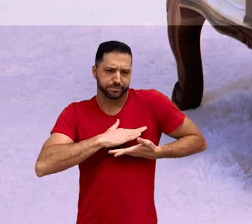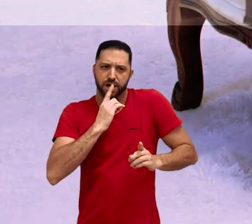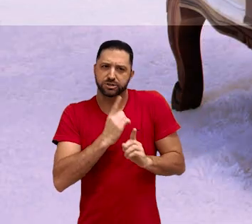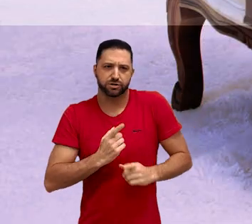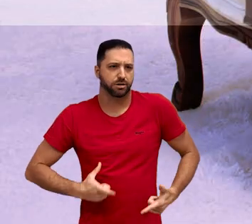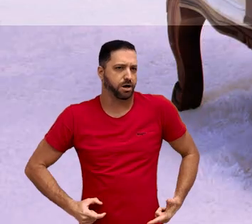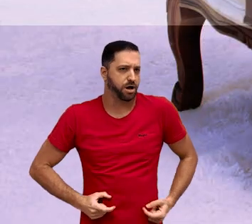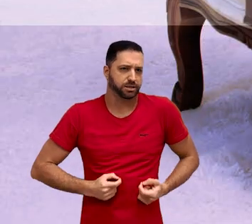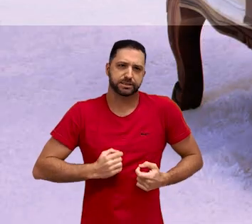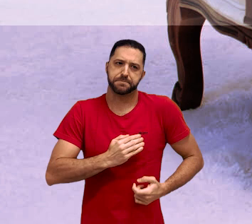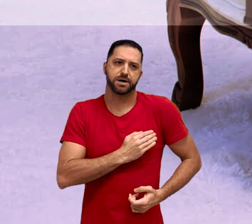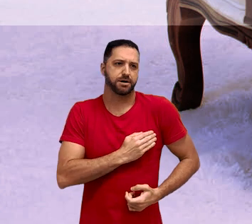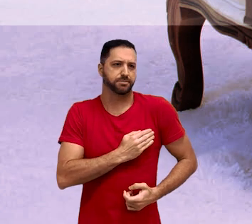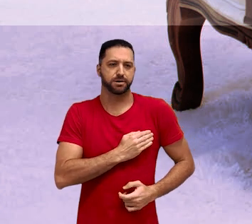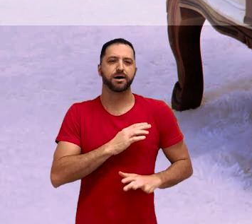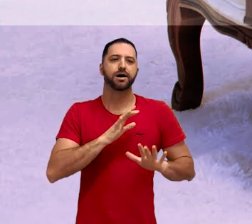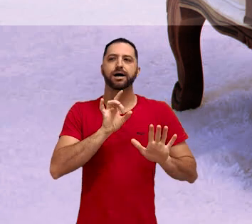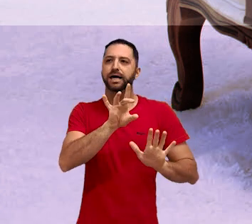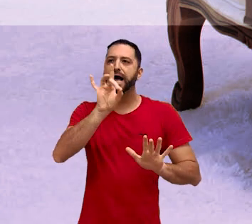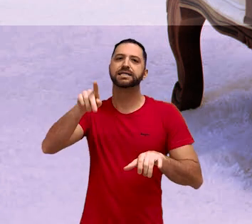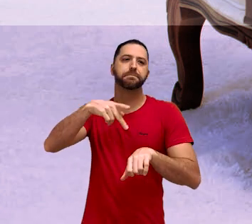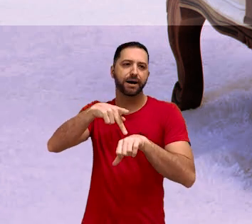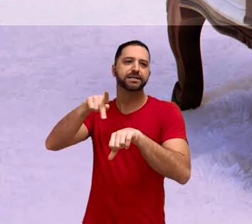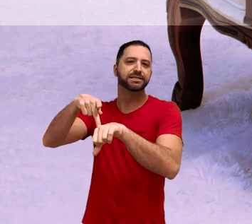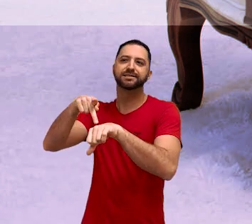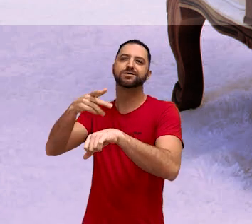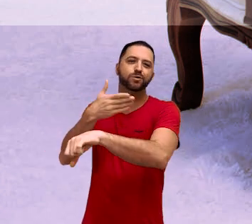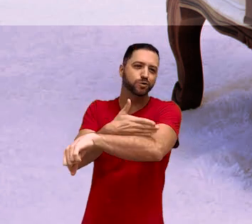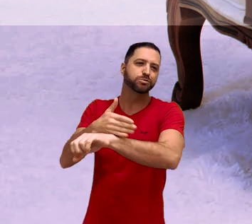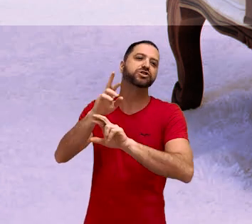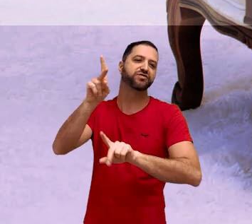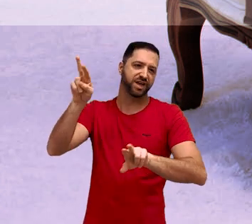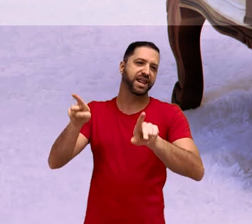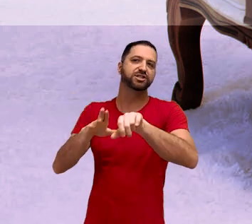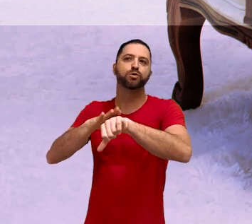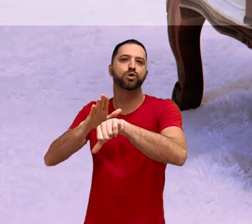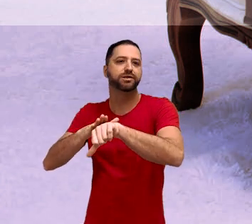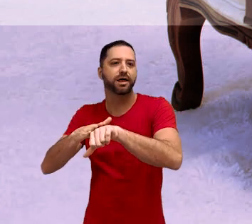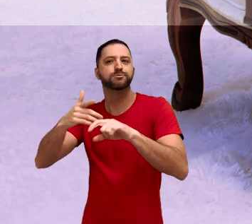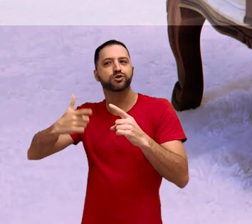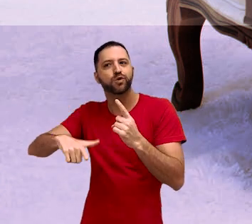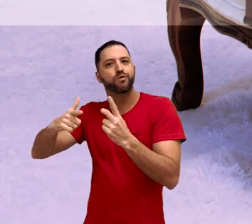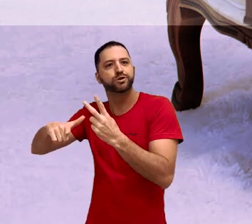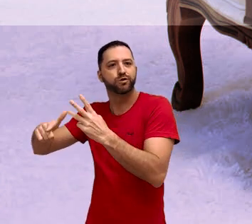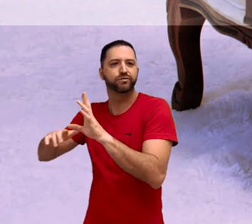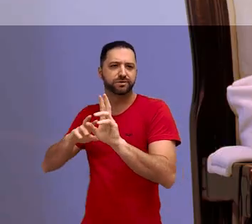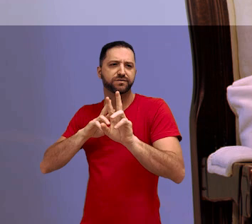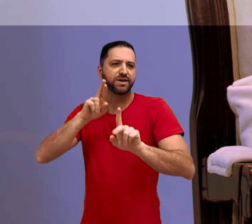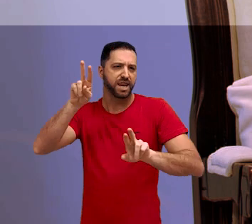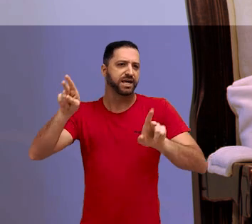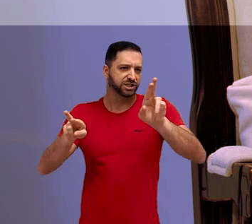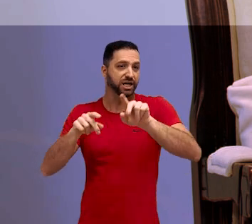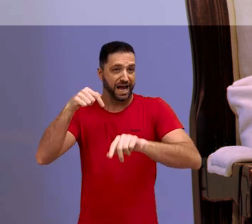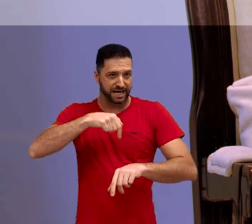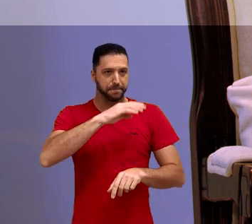nós vamos analisar, cada país tem a sua frequência. No Brasil, nós temos dois posicionamentos, tá? Da Sociedade